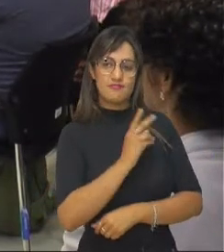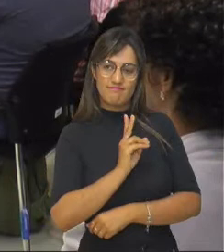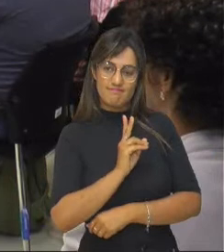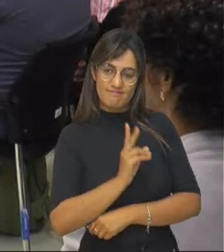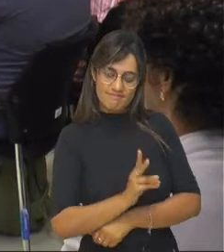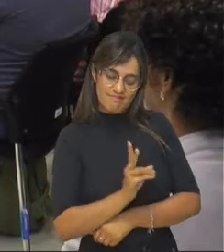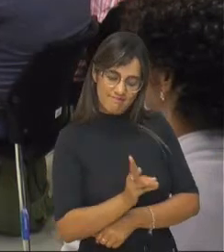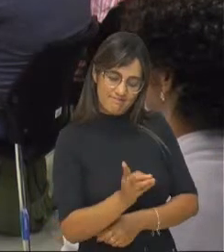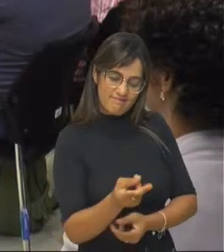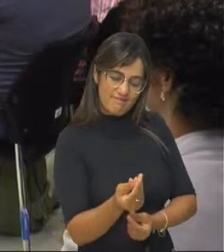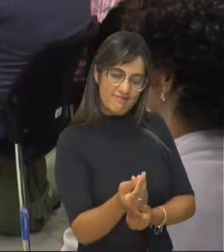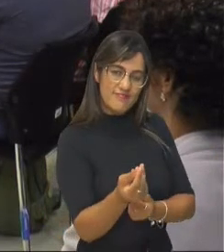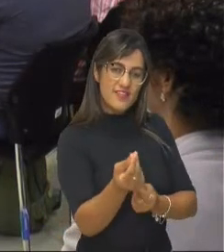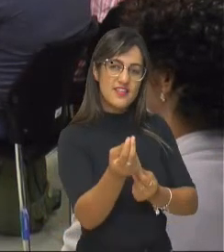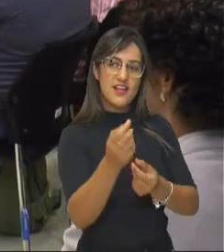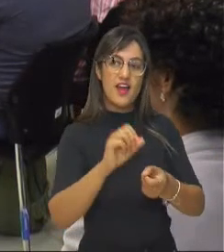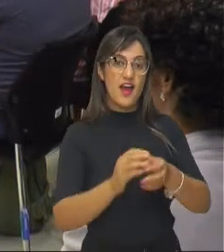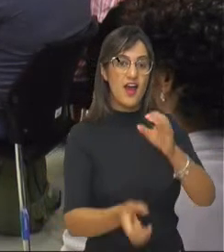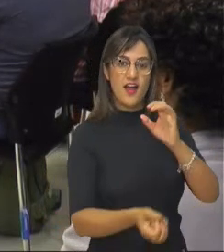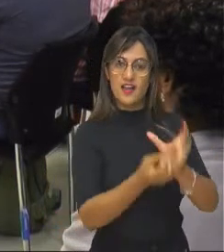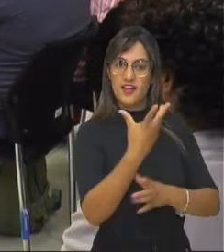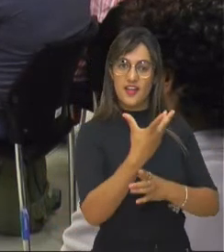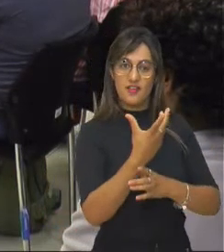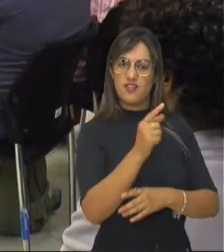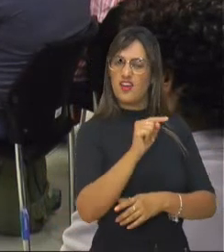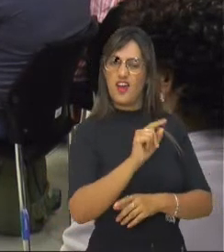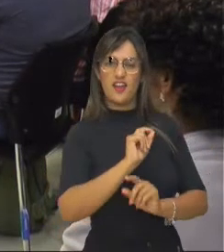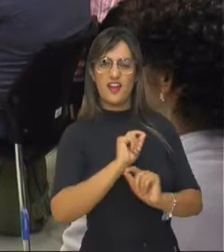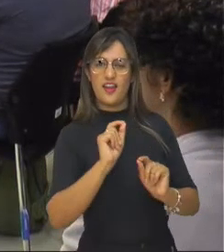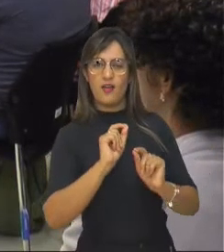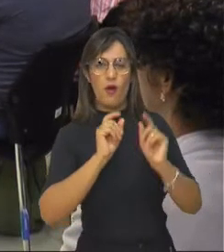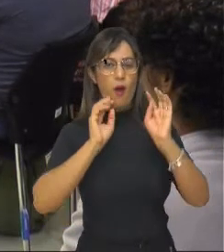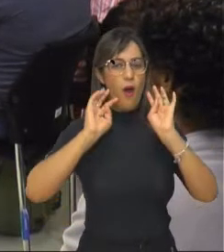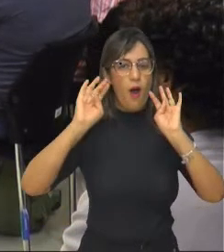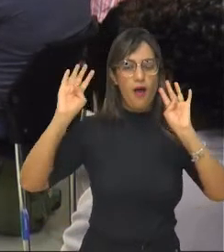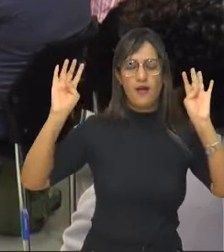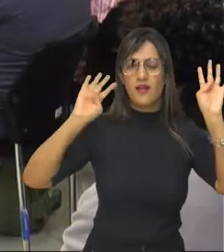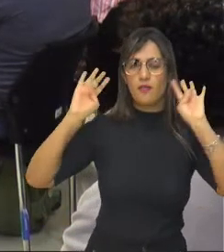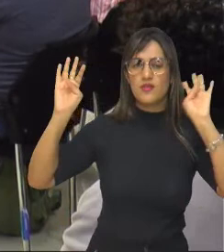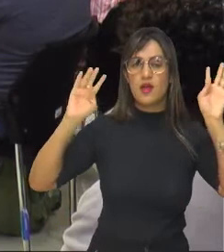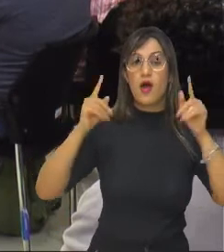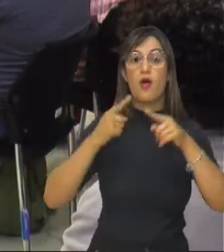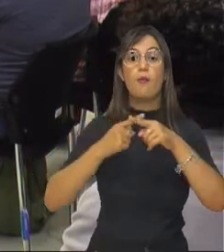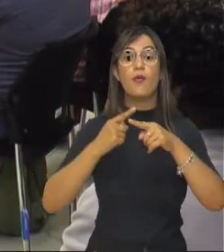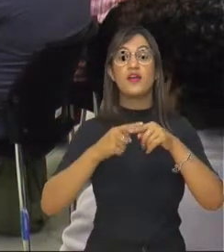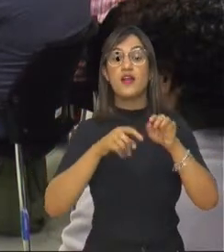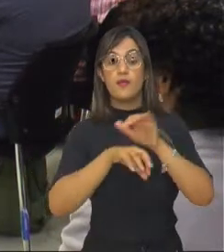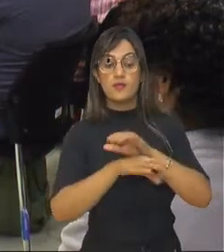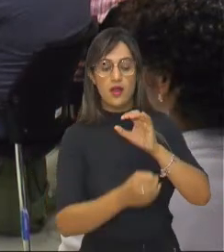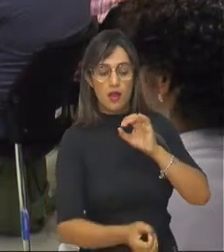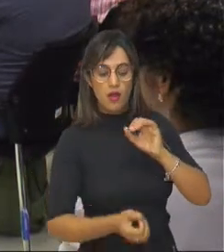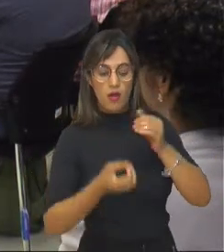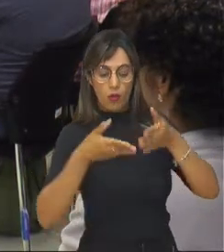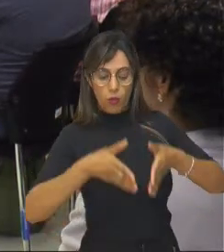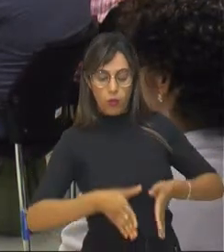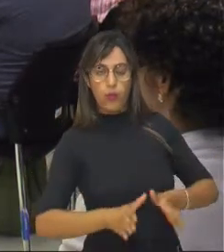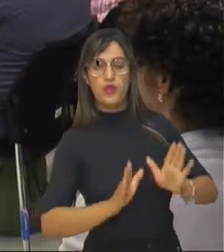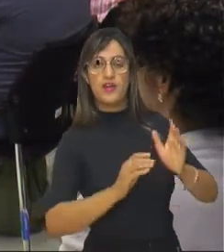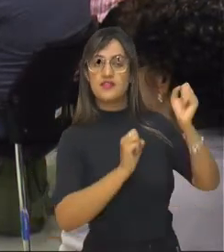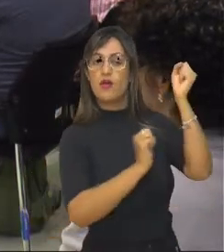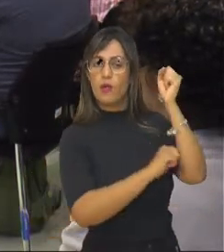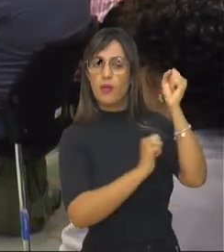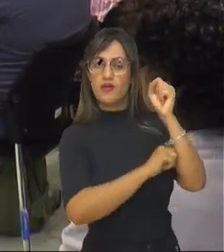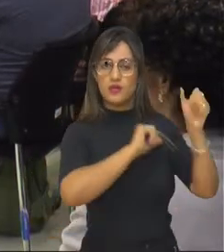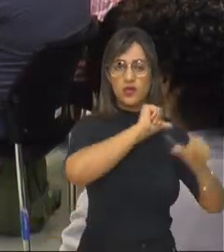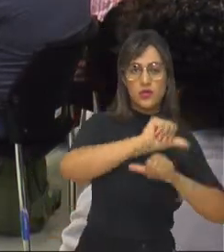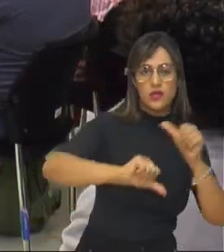seguiremos, criando aquilo que nem ao menos imaginamos. Porque da mesma raiz que nasce o pau-brasil e que nos resgata, que